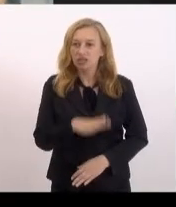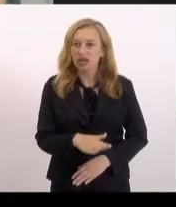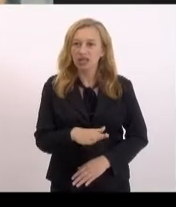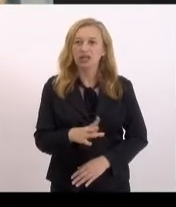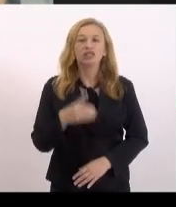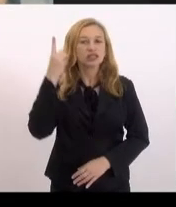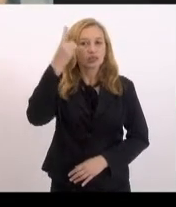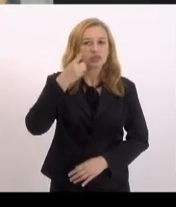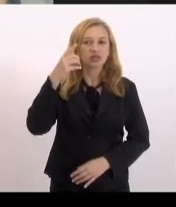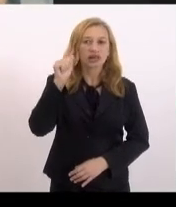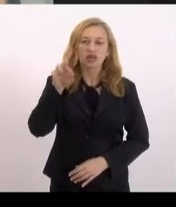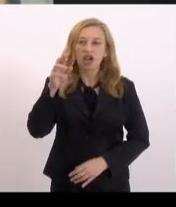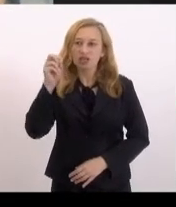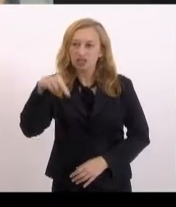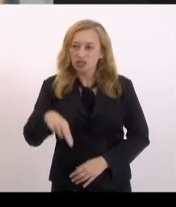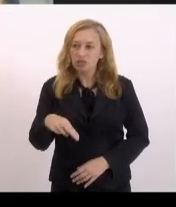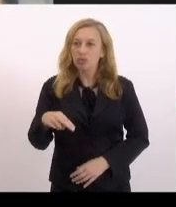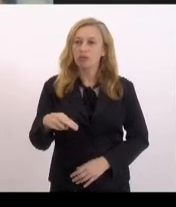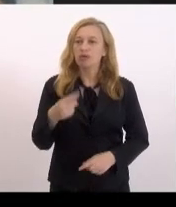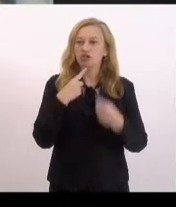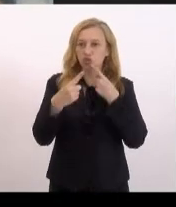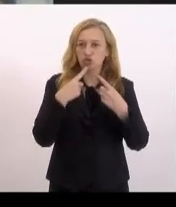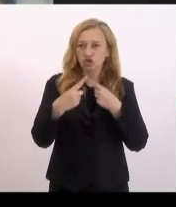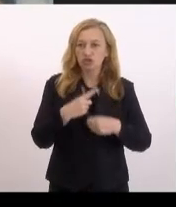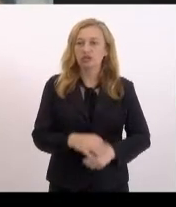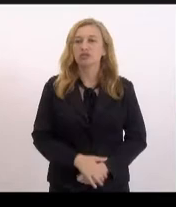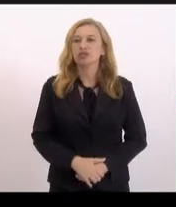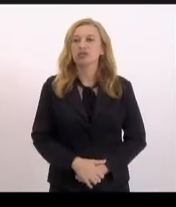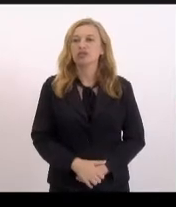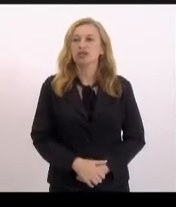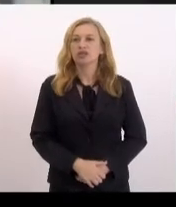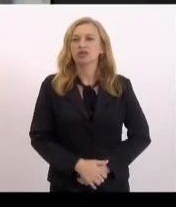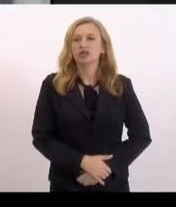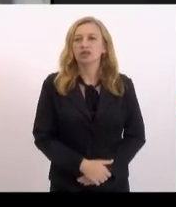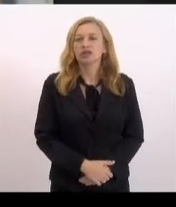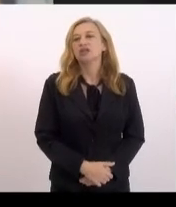Anderson Moraes, para discutir, por gentileza.